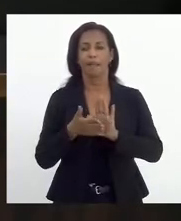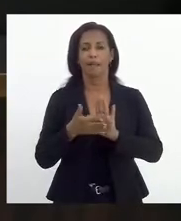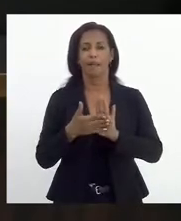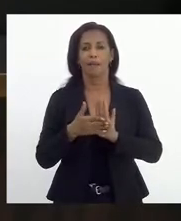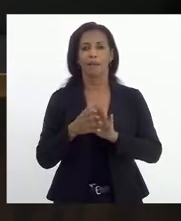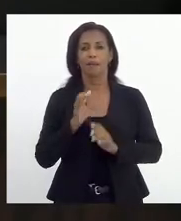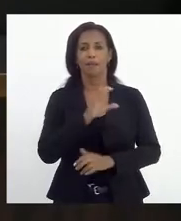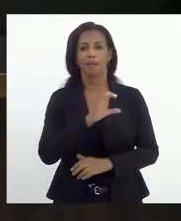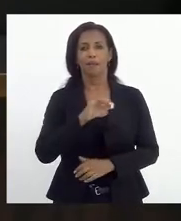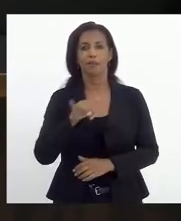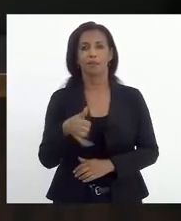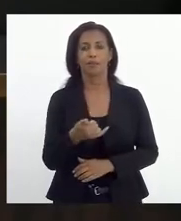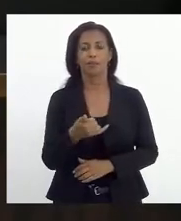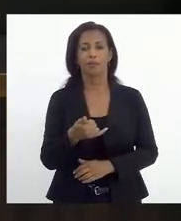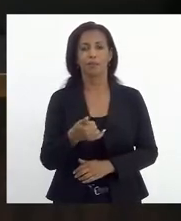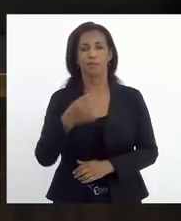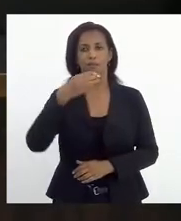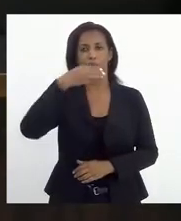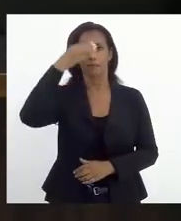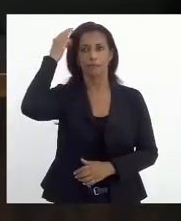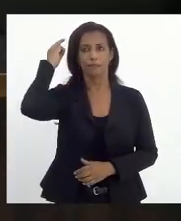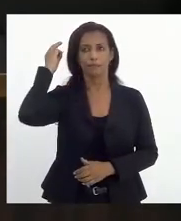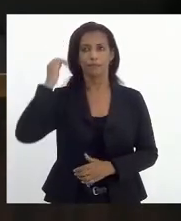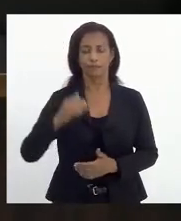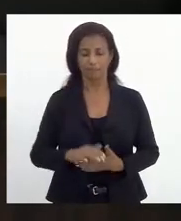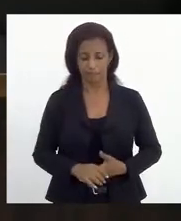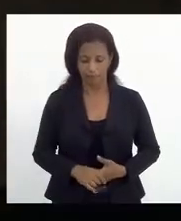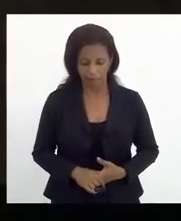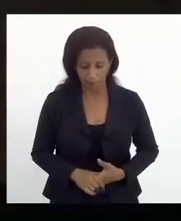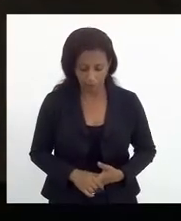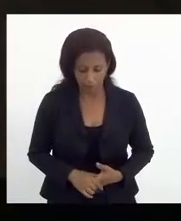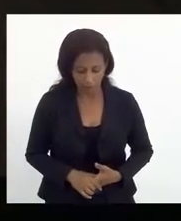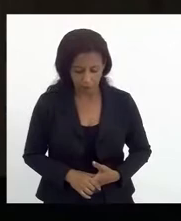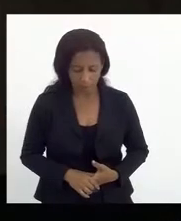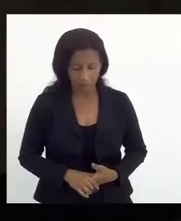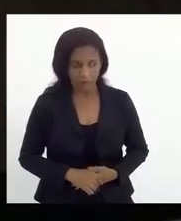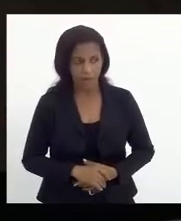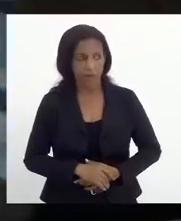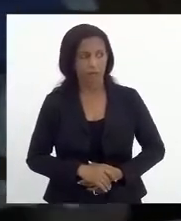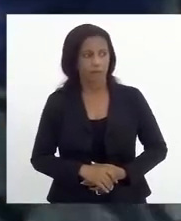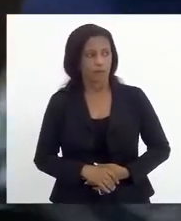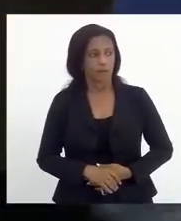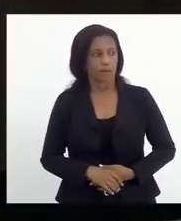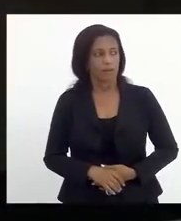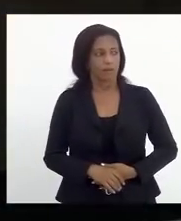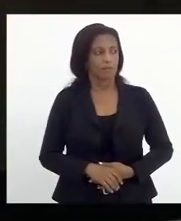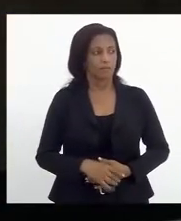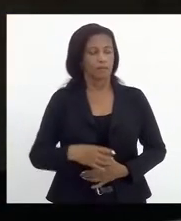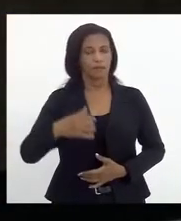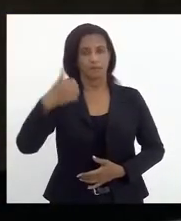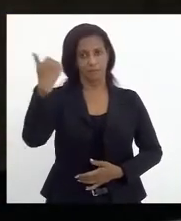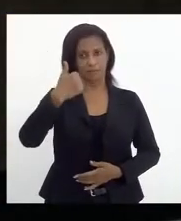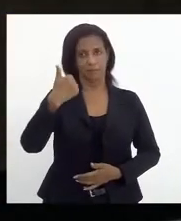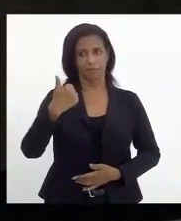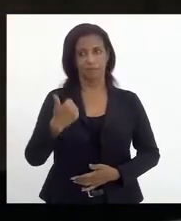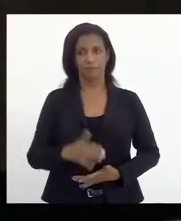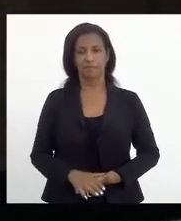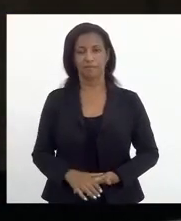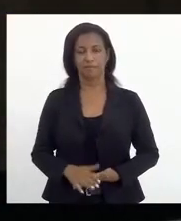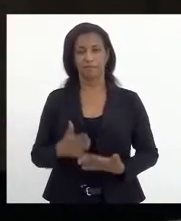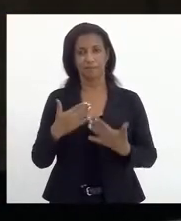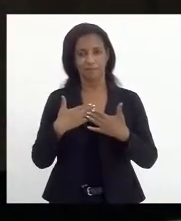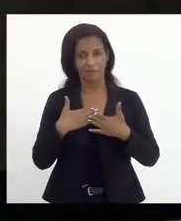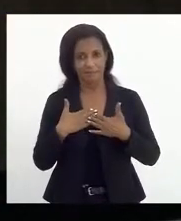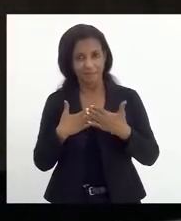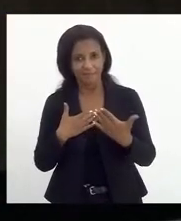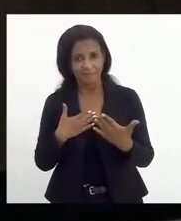pela CCJ, deputado Márcio Pacheco. Primeiro eu quero saudar a Vossa Excelência, presidente em exercício,